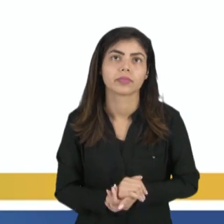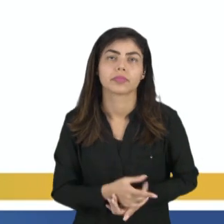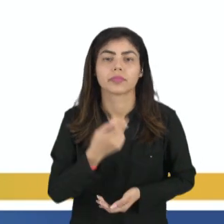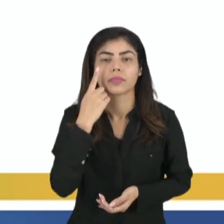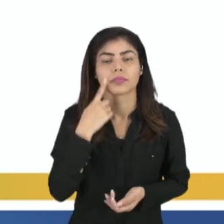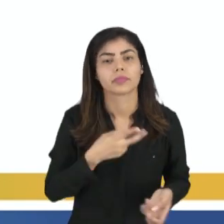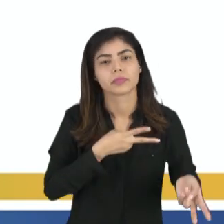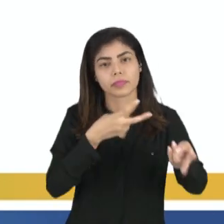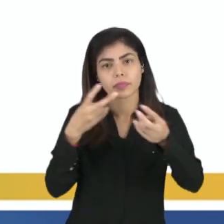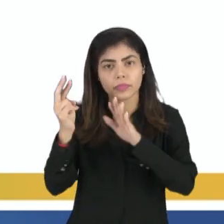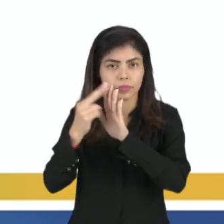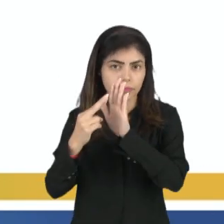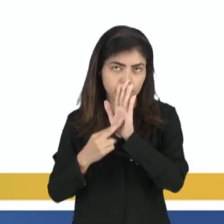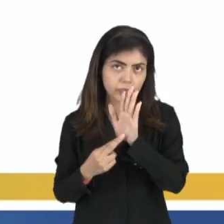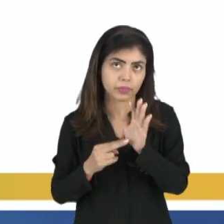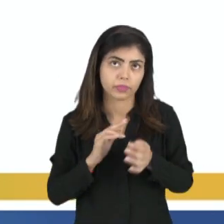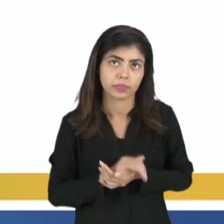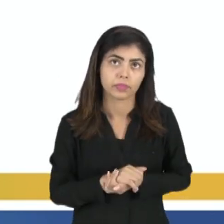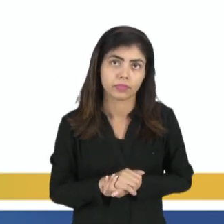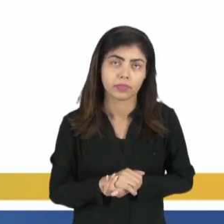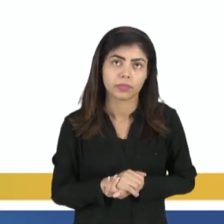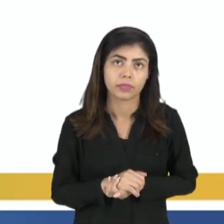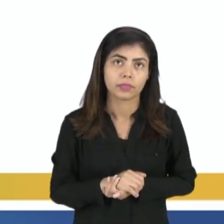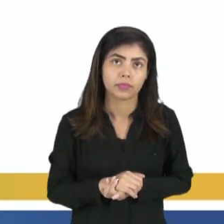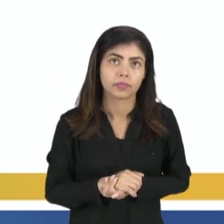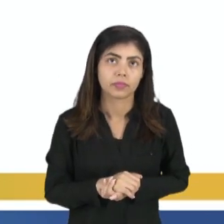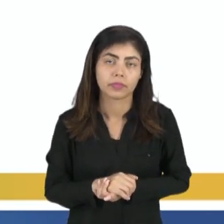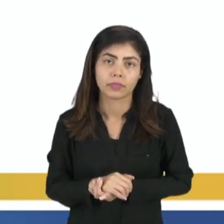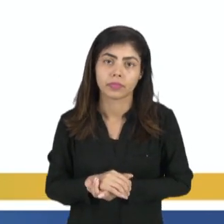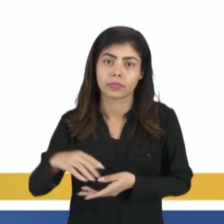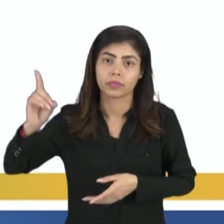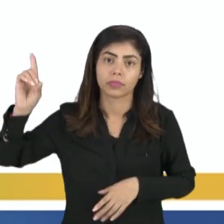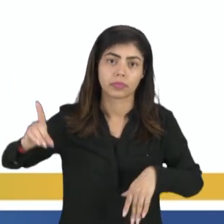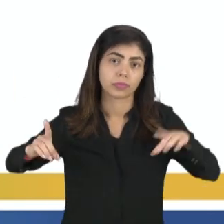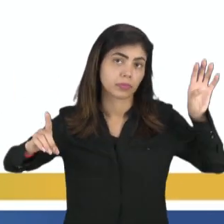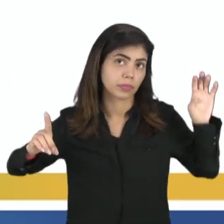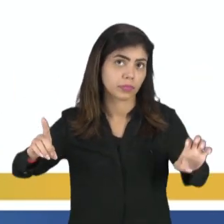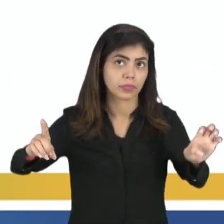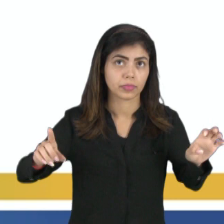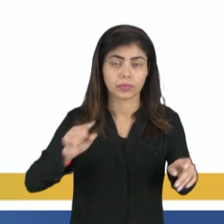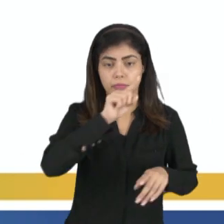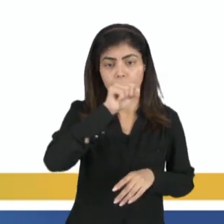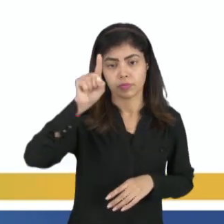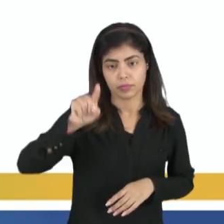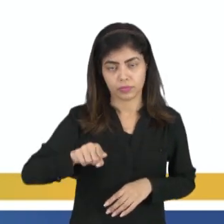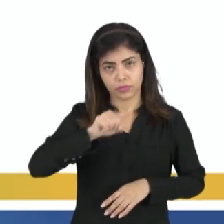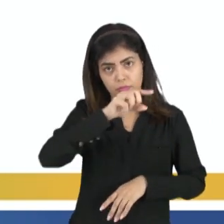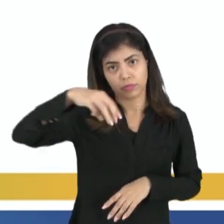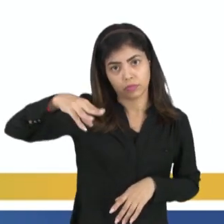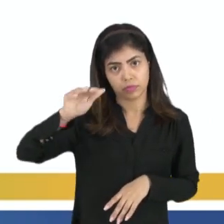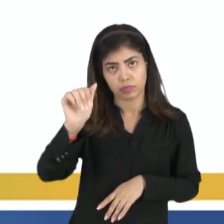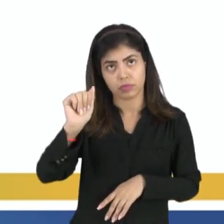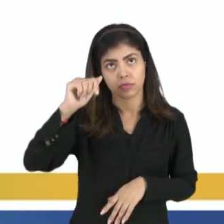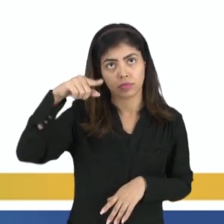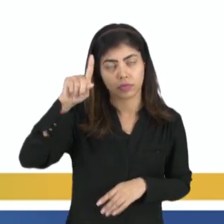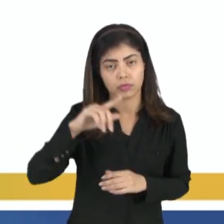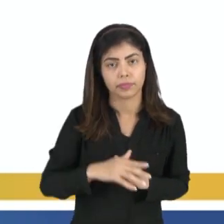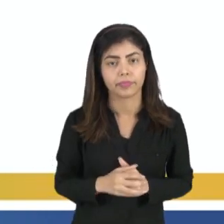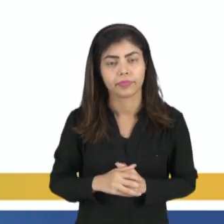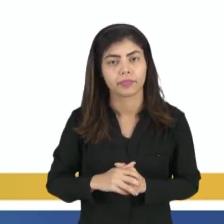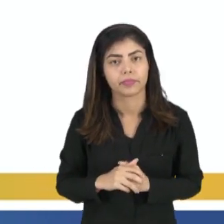vamos observar as regrinhas Olha só no slide a seta a sílaba tônica é a